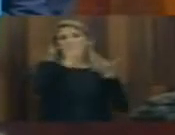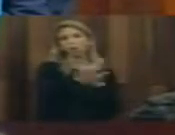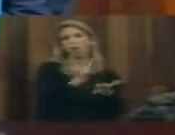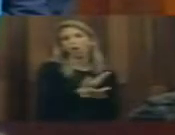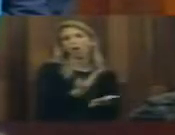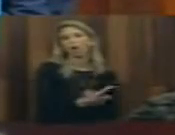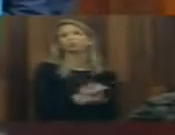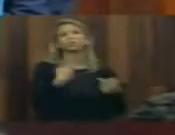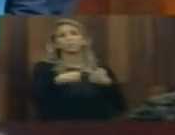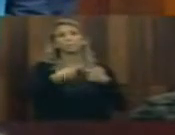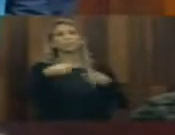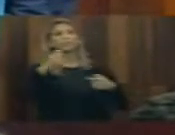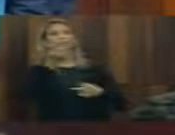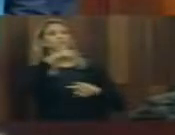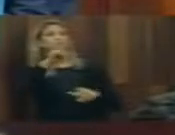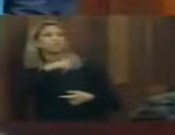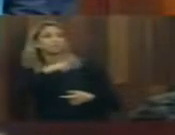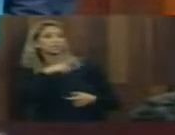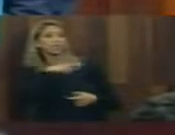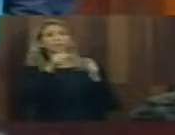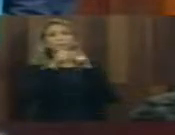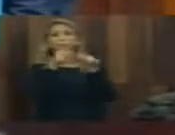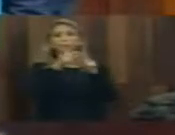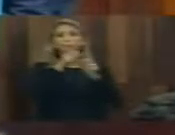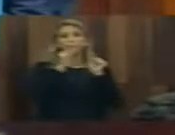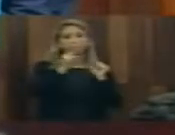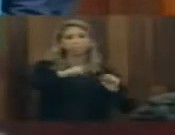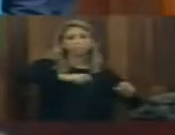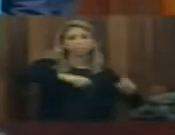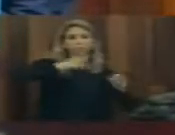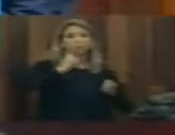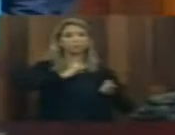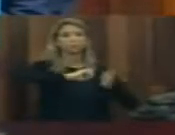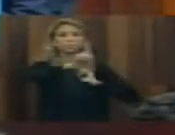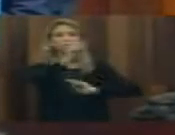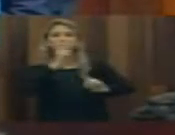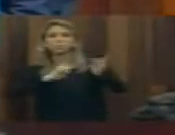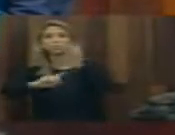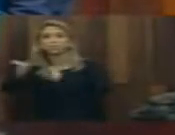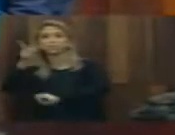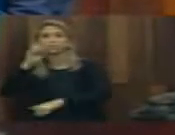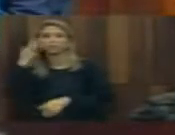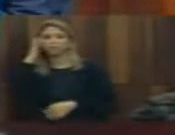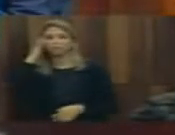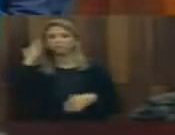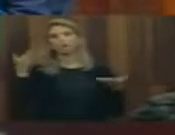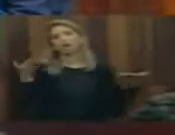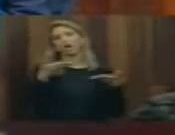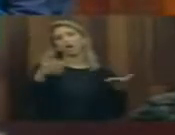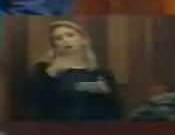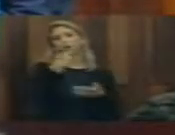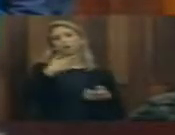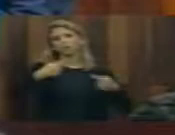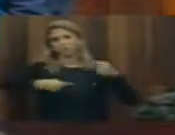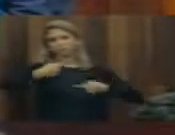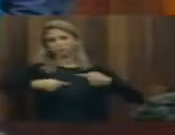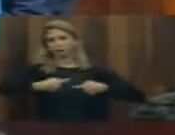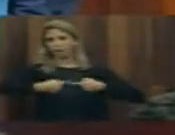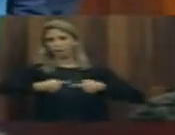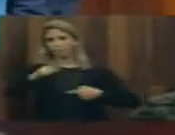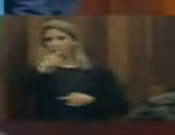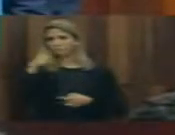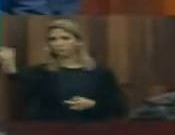da cidade de Cabo Frio. Parecer é favorável da CCJ. Em discussão, parecer. Não havendo quem queira discutir, em votação. Os